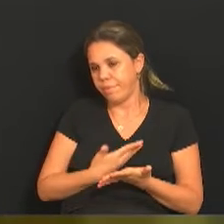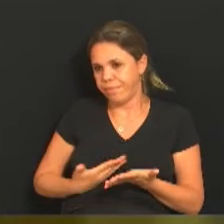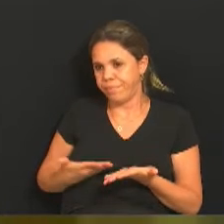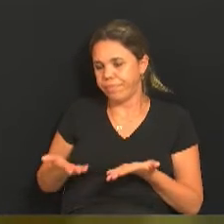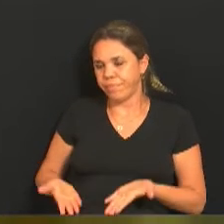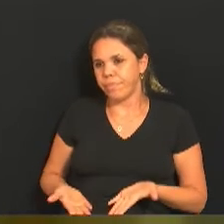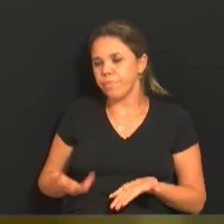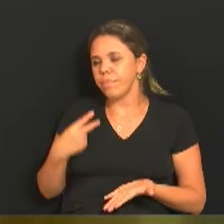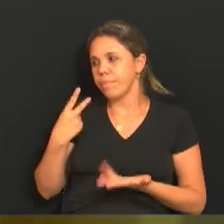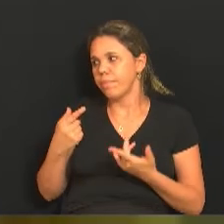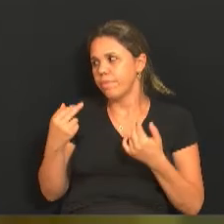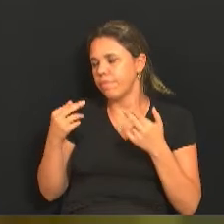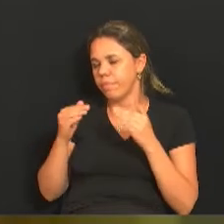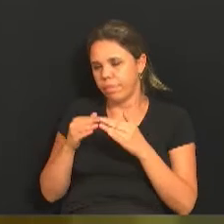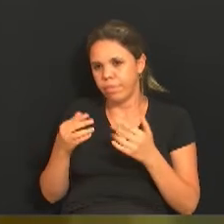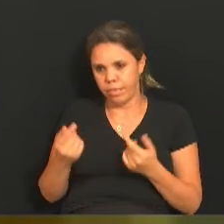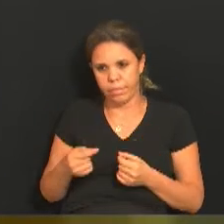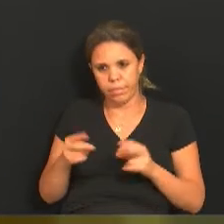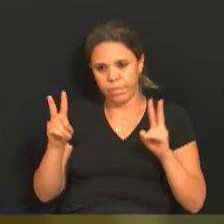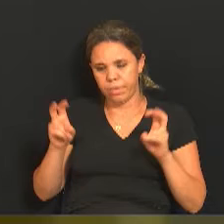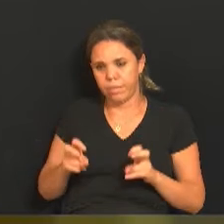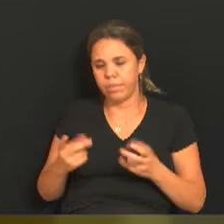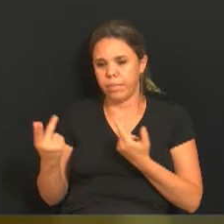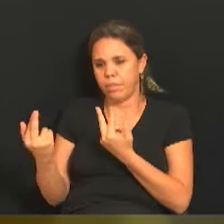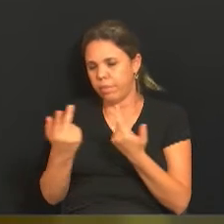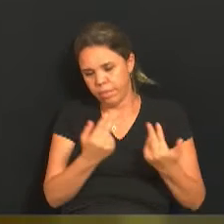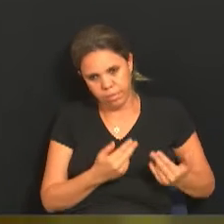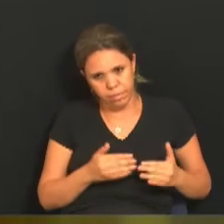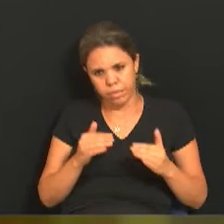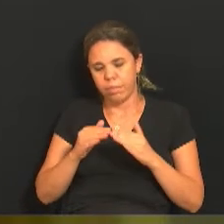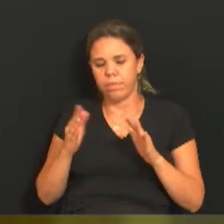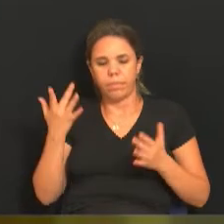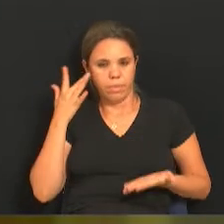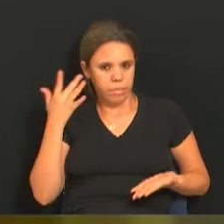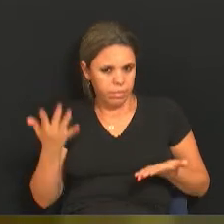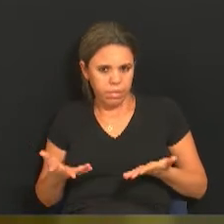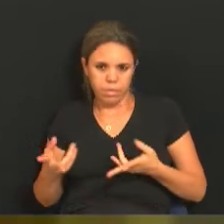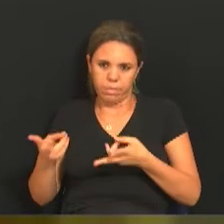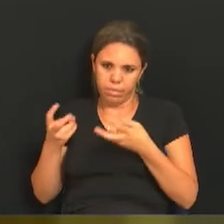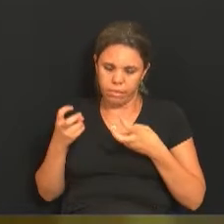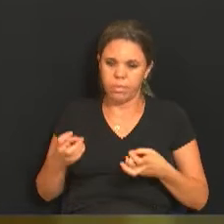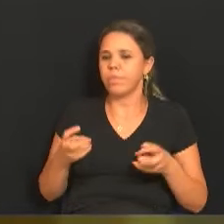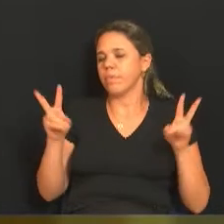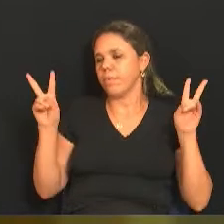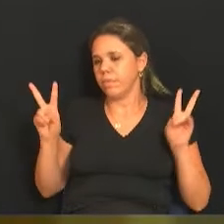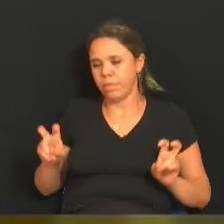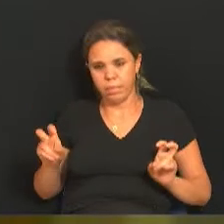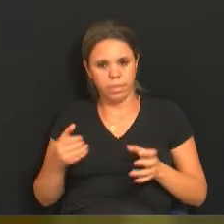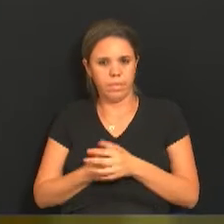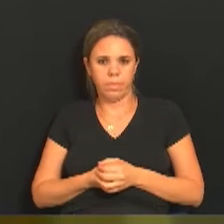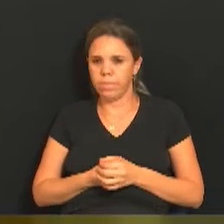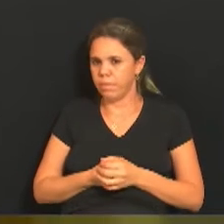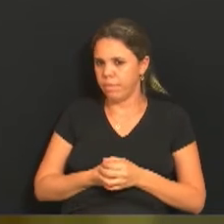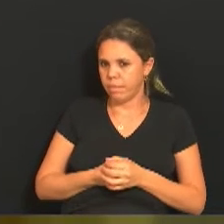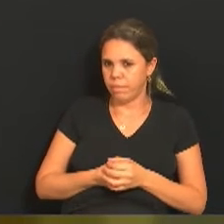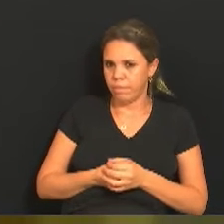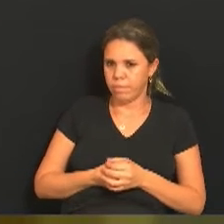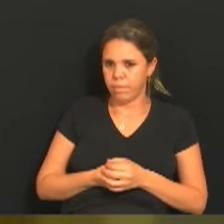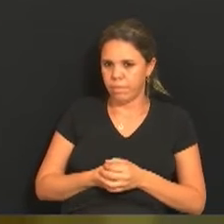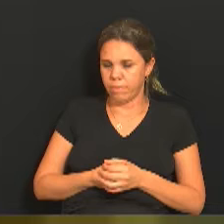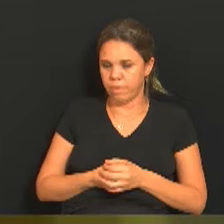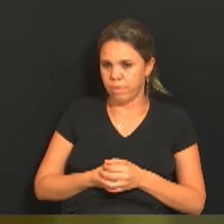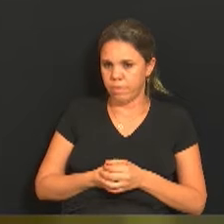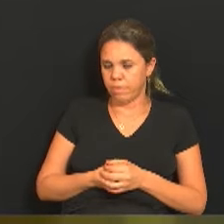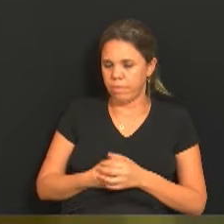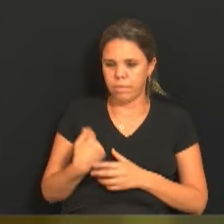vereadores, eles tratam de um denominador comum, eu acho que é o olhar para essa temática, né, e essa temática, como bem nós